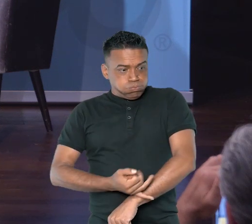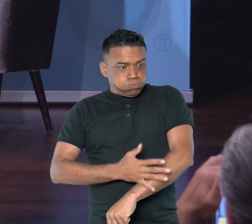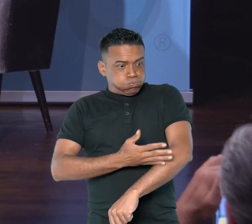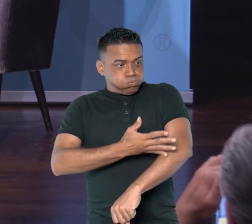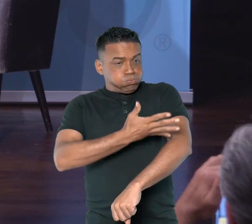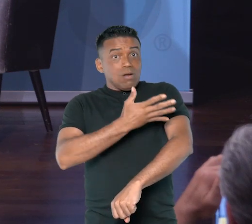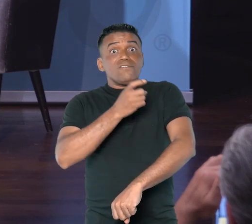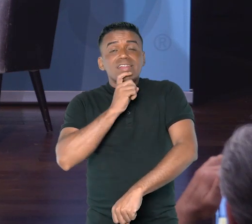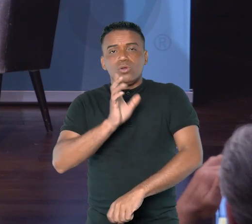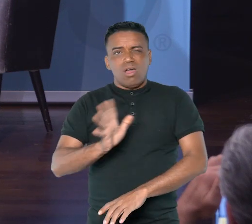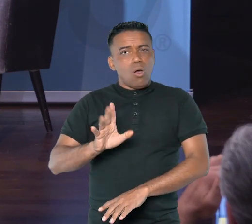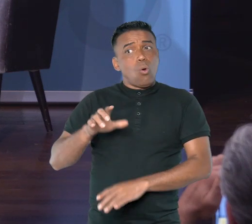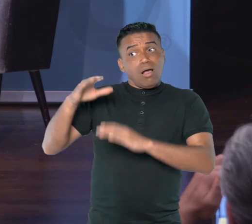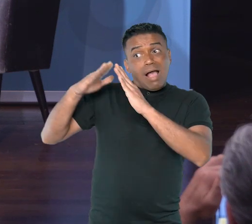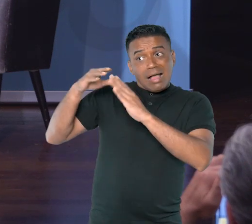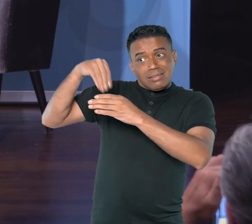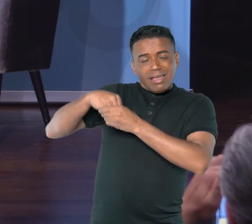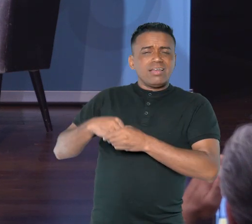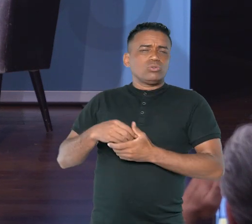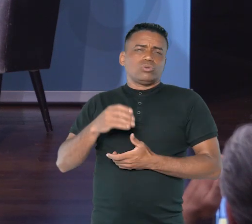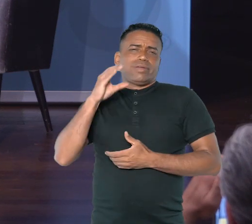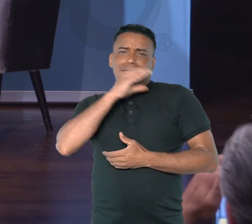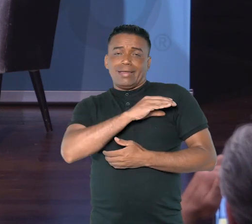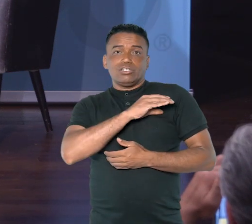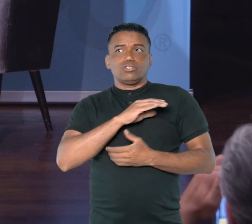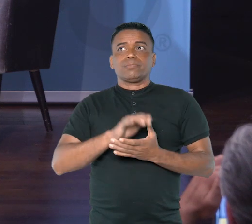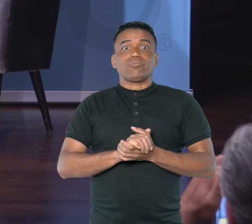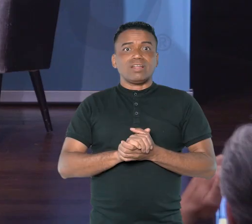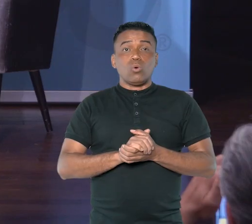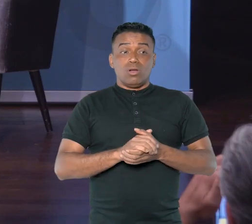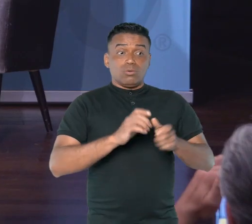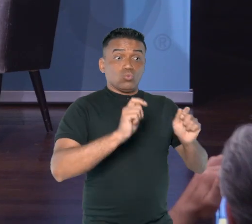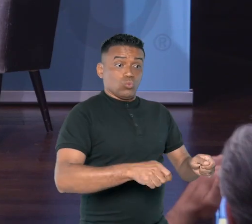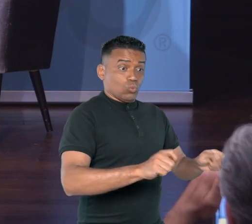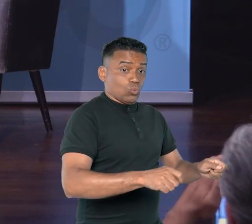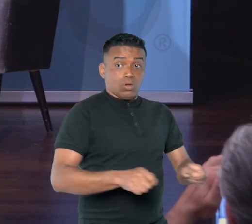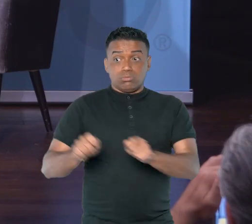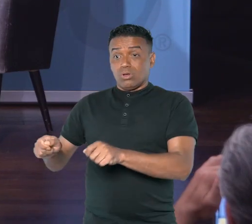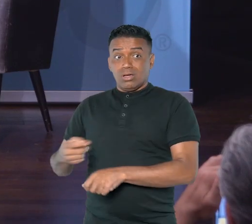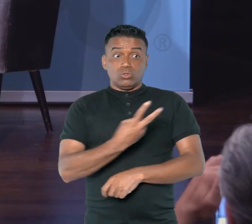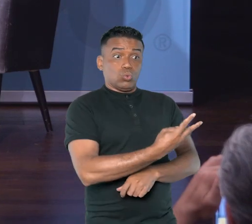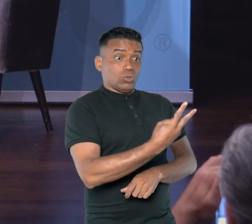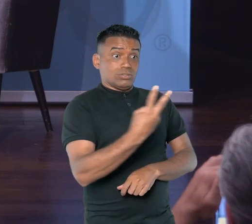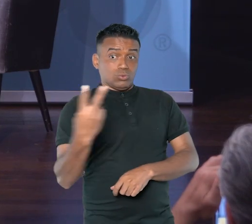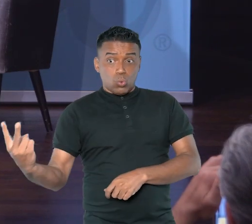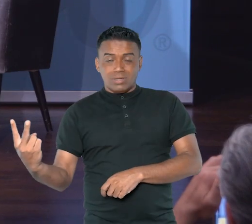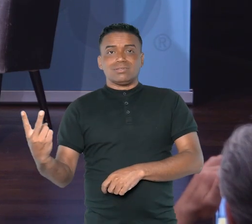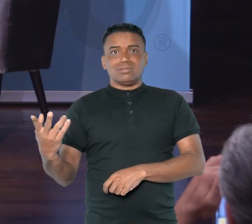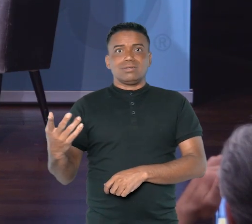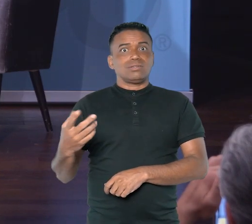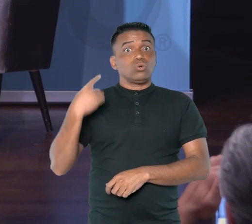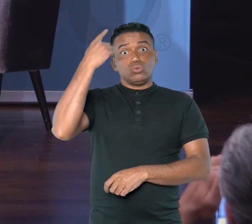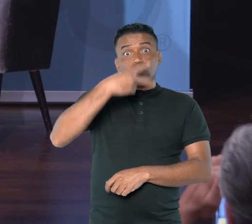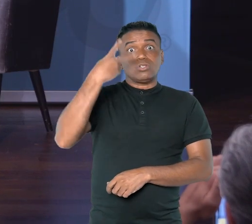já que, na verdade, o estábulo é bem aquecido. Nos separamos, então, entre nós, com 2 pessoas em cada um, e lá vamos nós, rumo a 2 horas